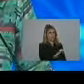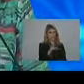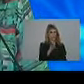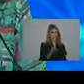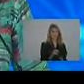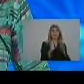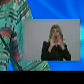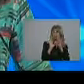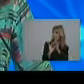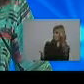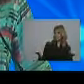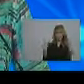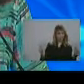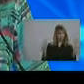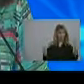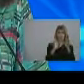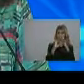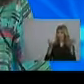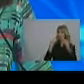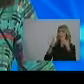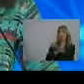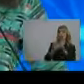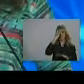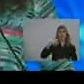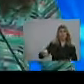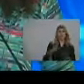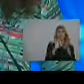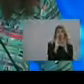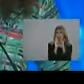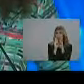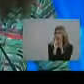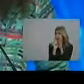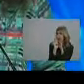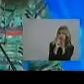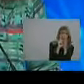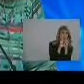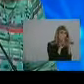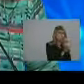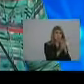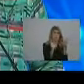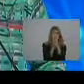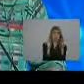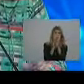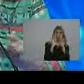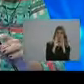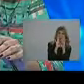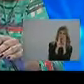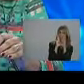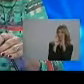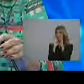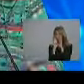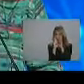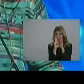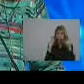são democráticas, podem fazer, porque golpista é assim mesmo. Agora, por favor,